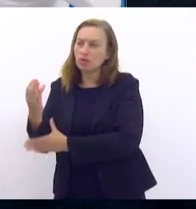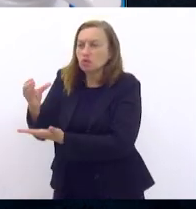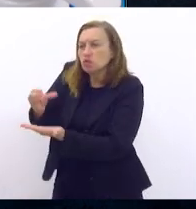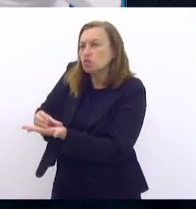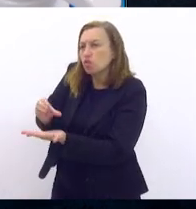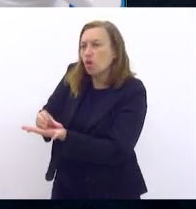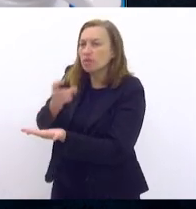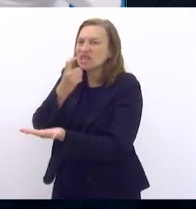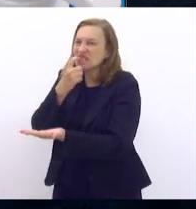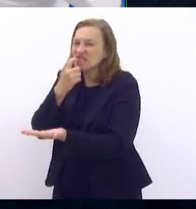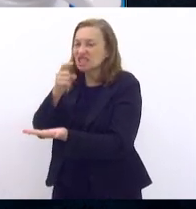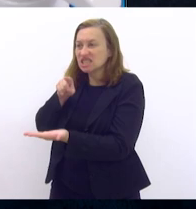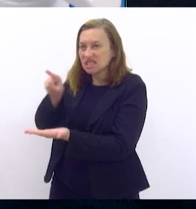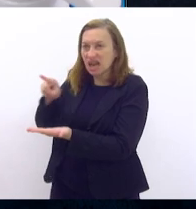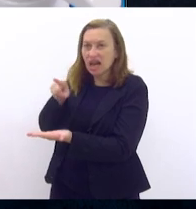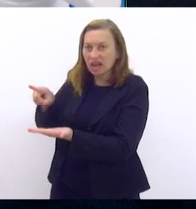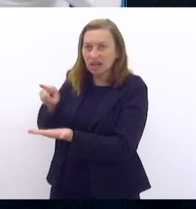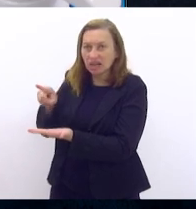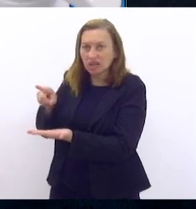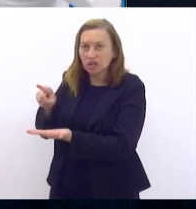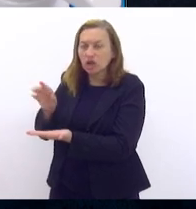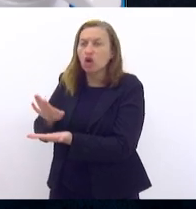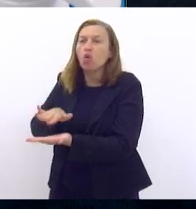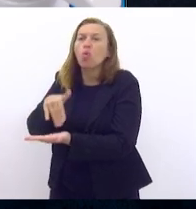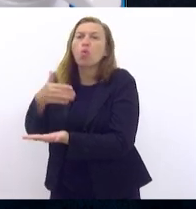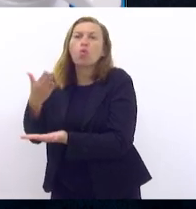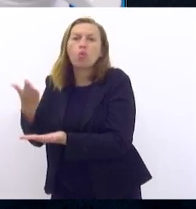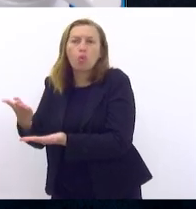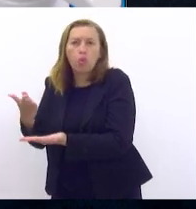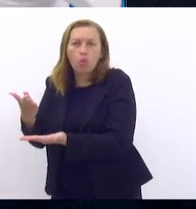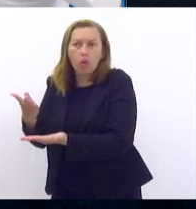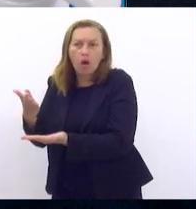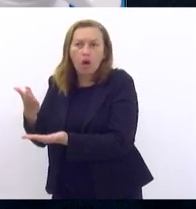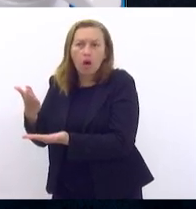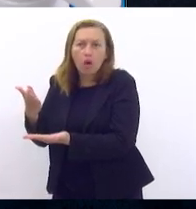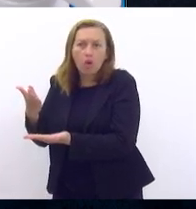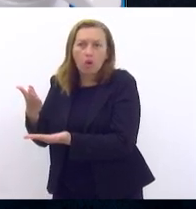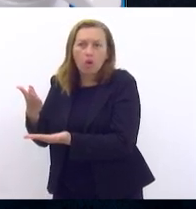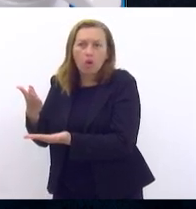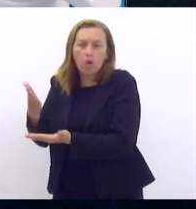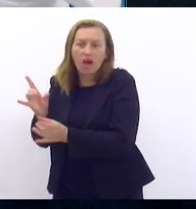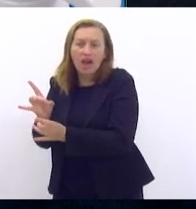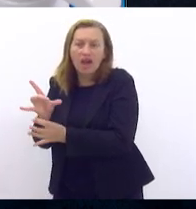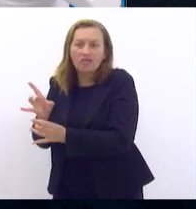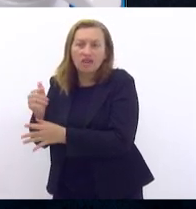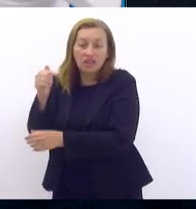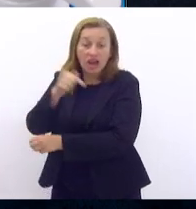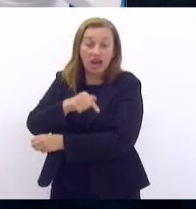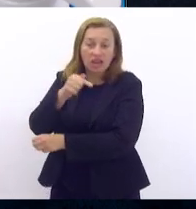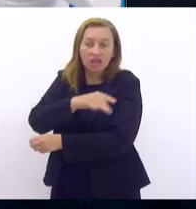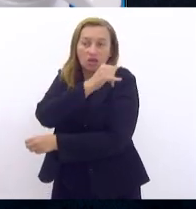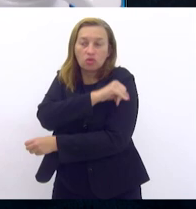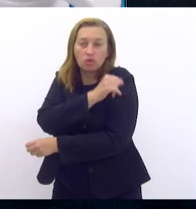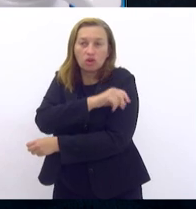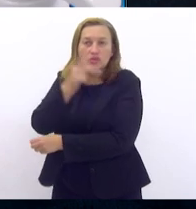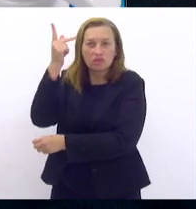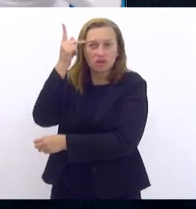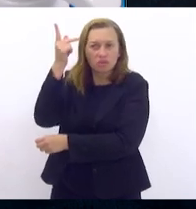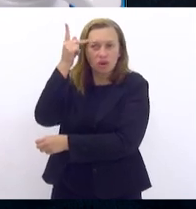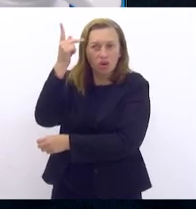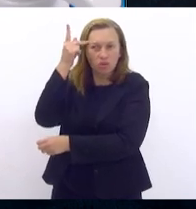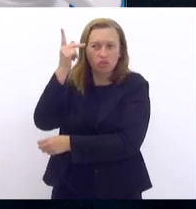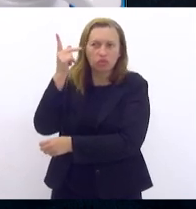Catarina Qual é o mercado dele aqui no Rio São Paulo o Espírito Santo em